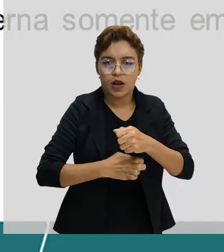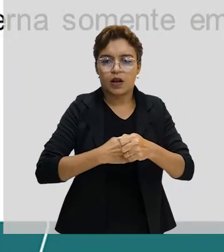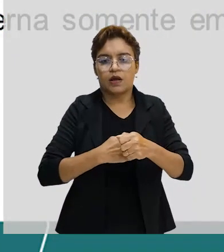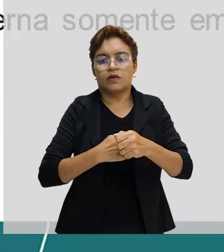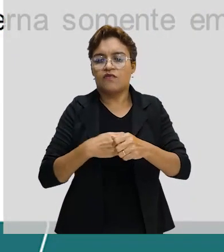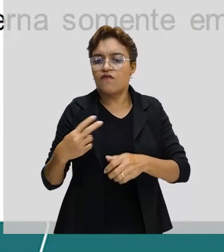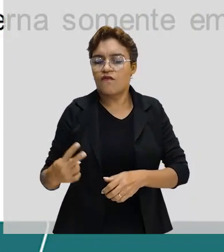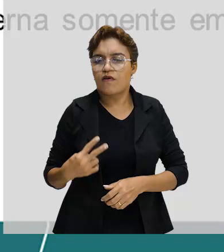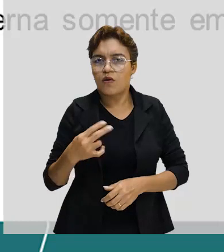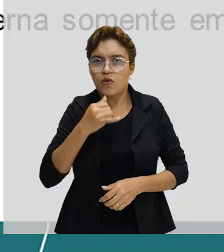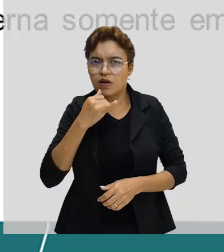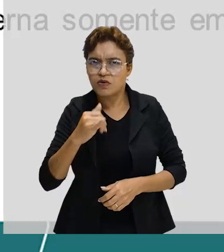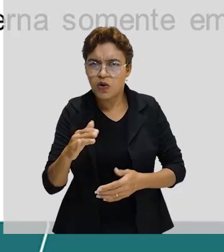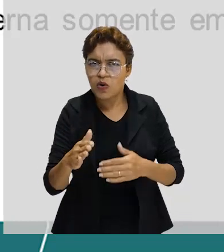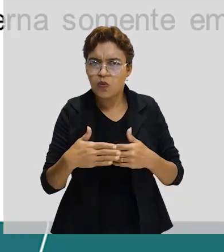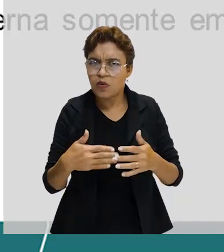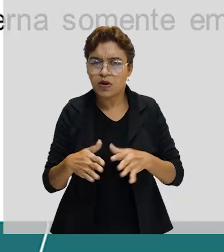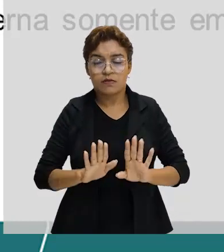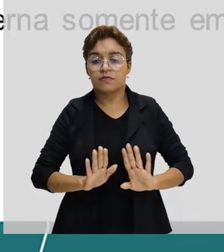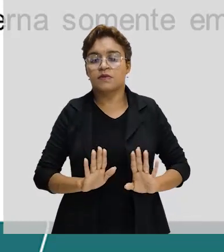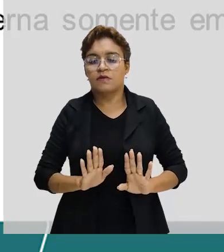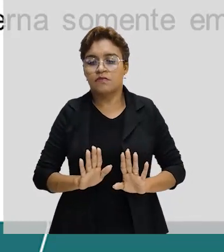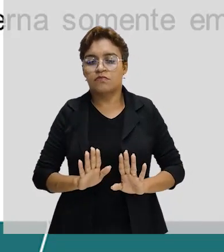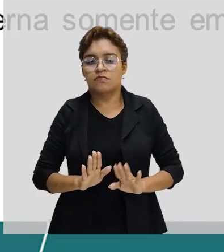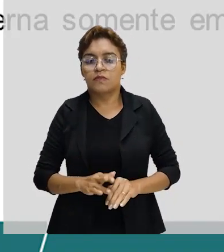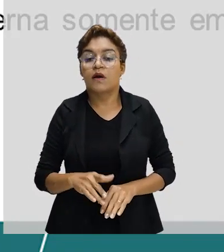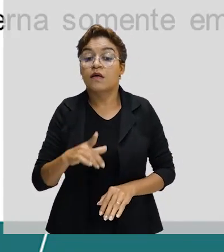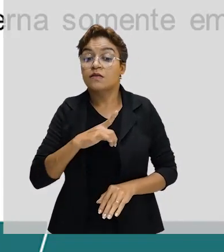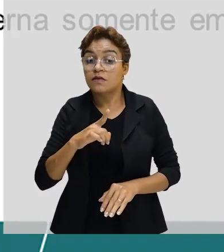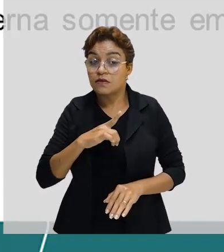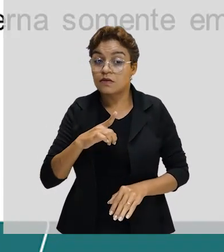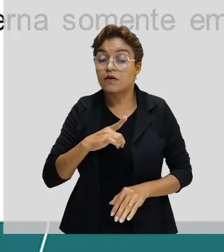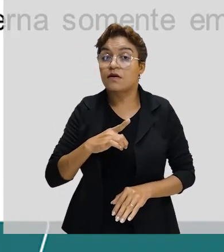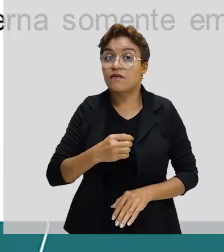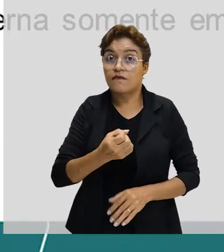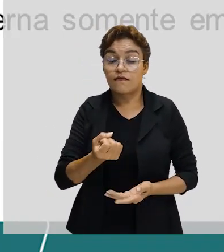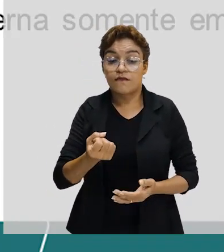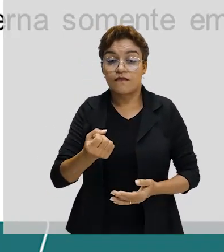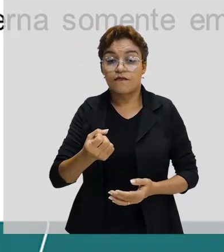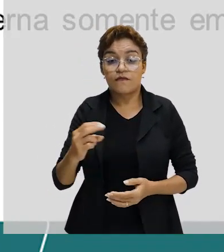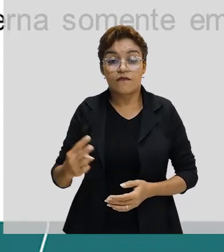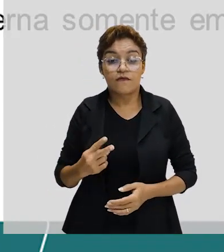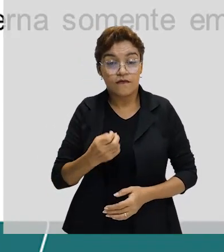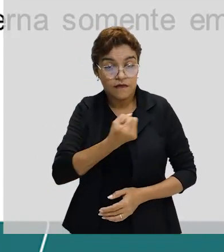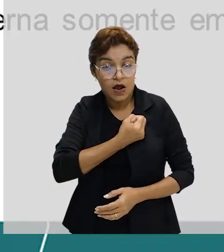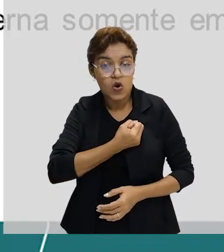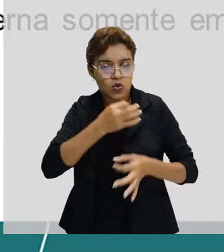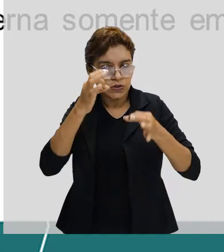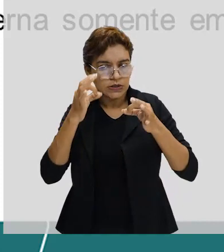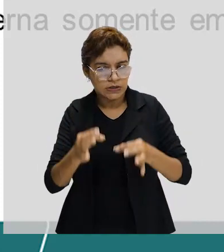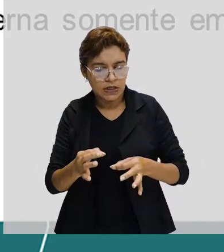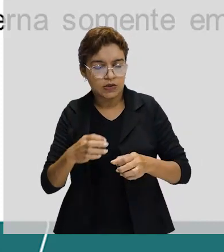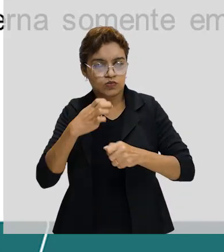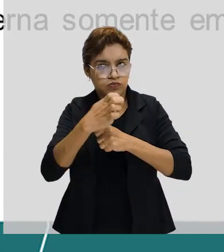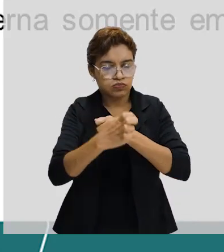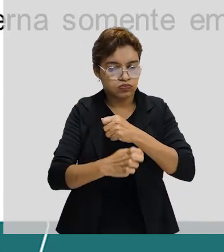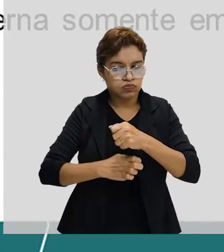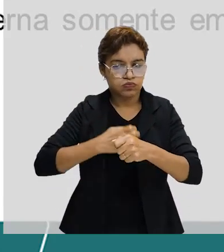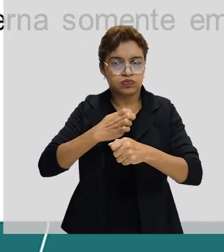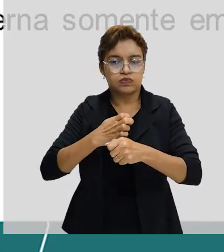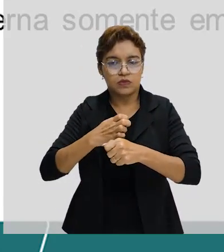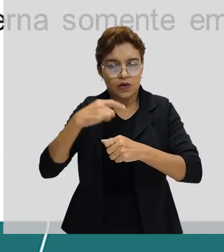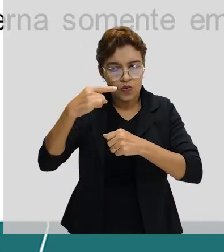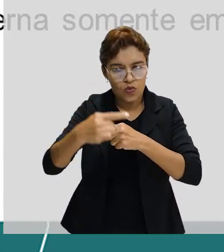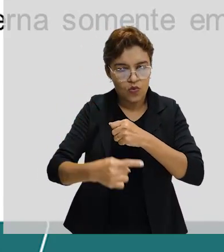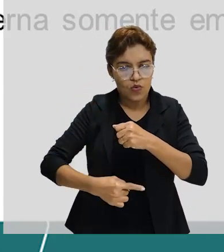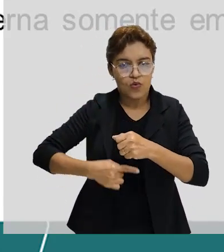de energia, mas somente determinados valores que correspondem às órbitas permitidas, tendo